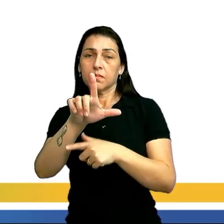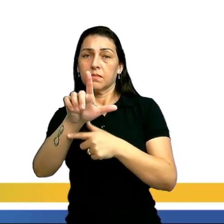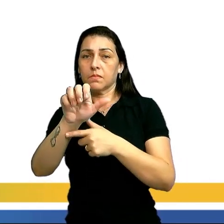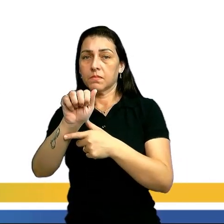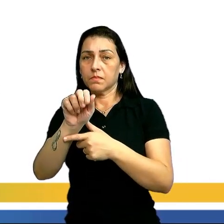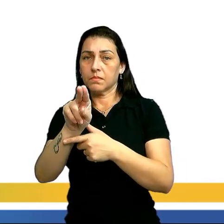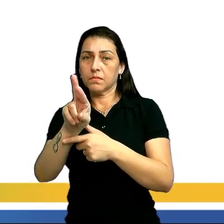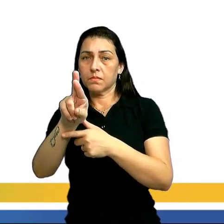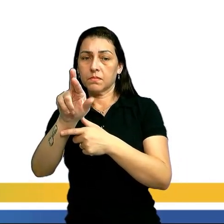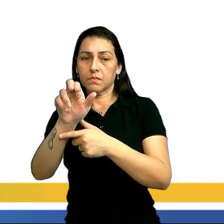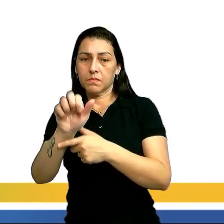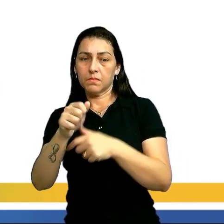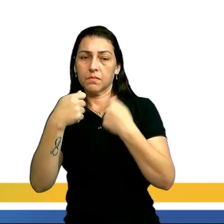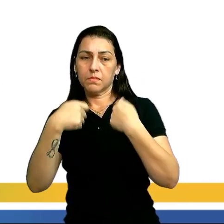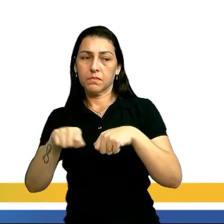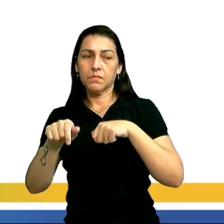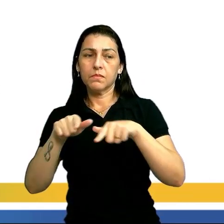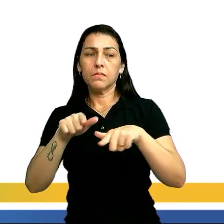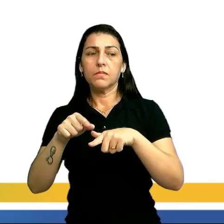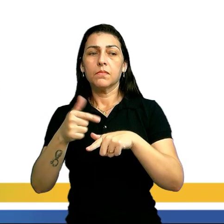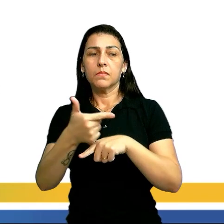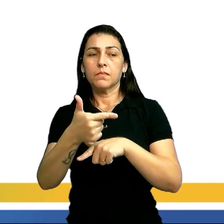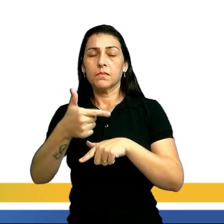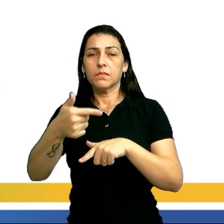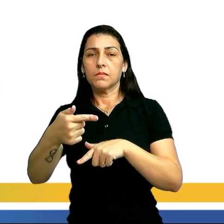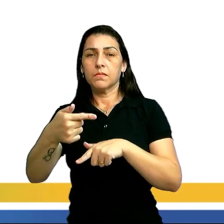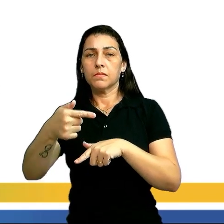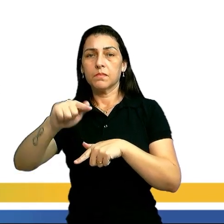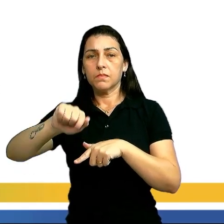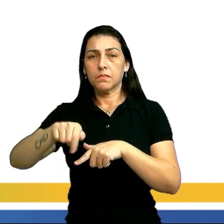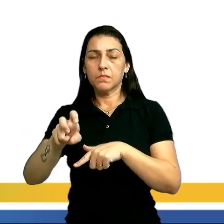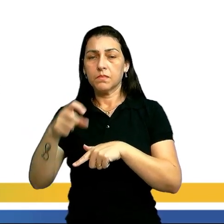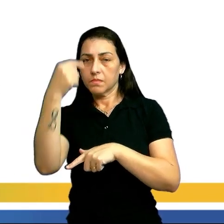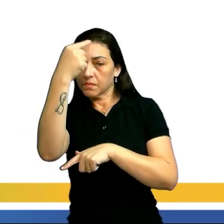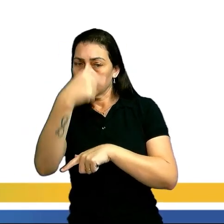no escritório, Laura deverá trabalhar nele